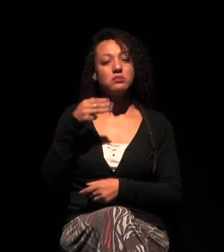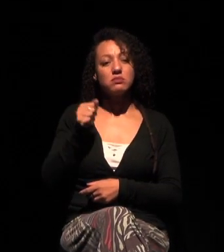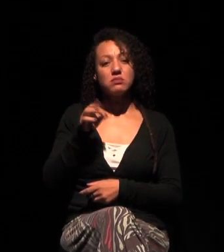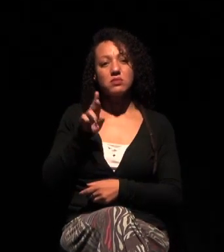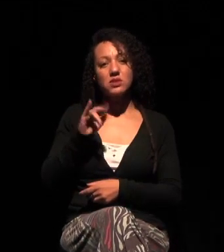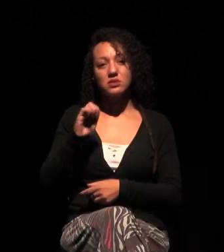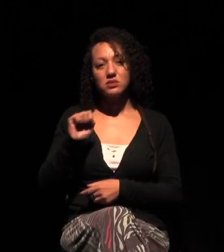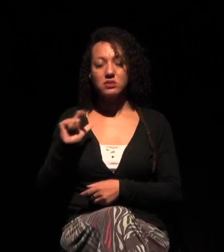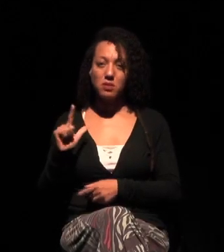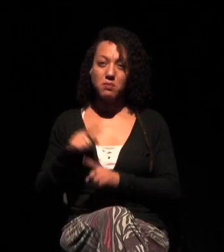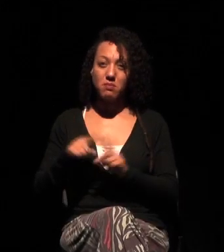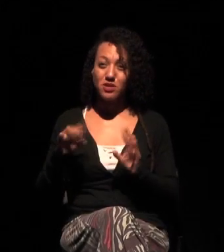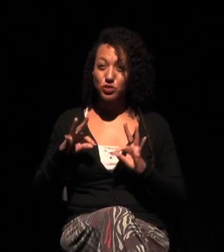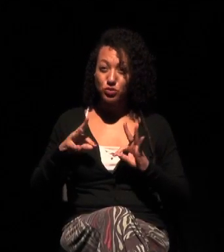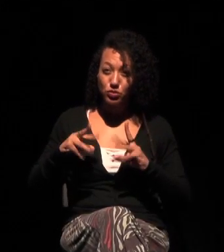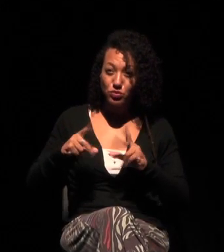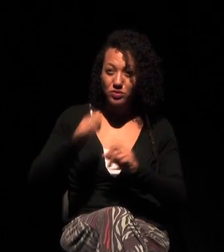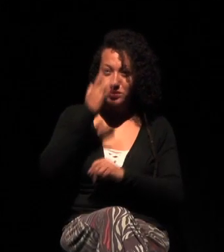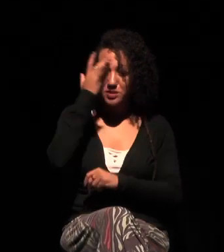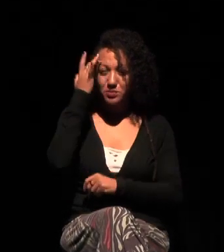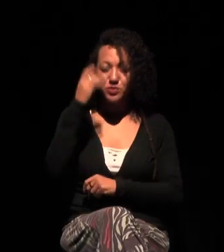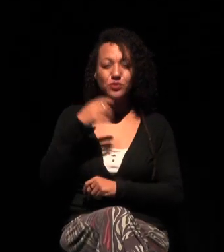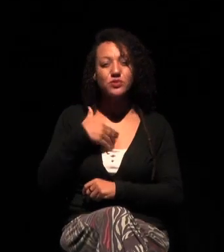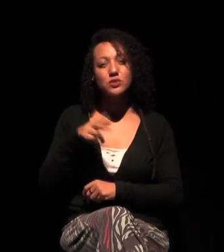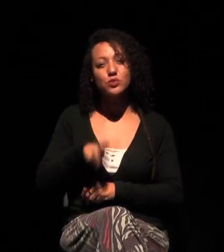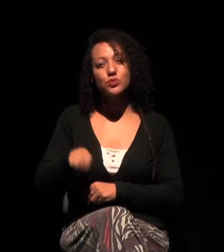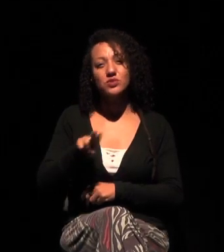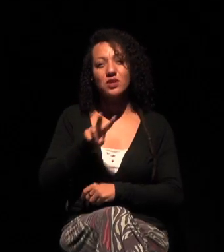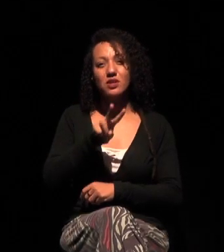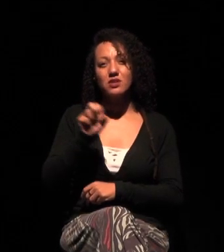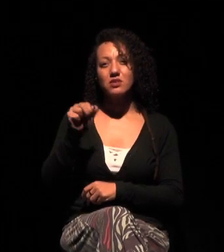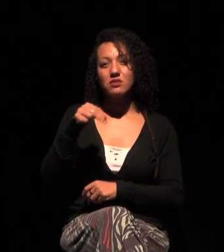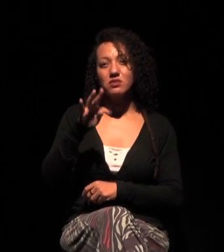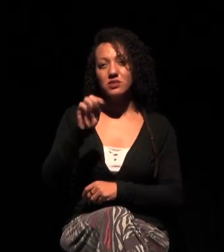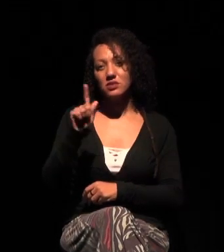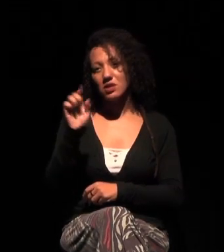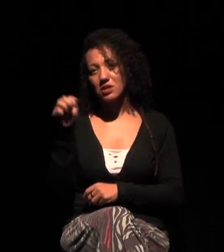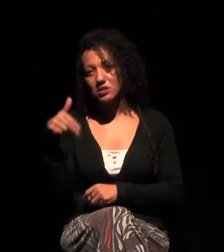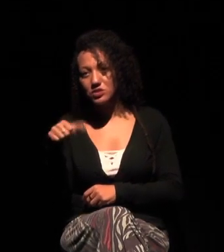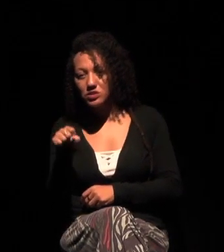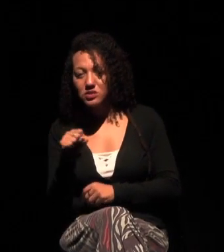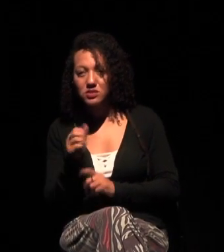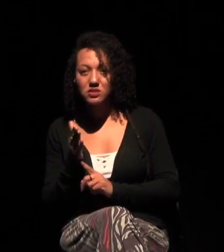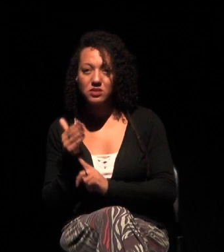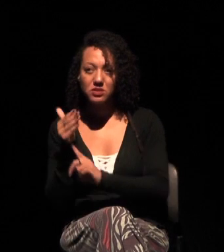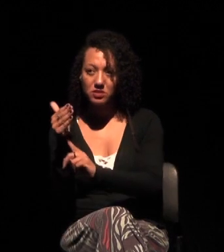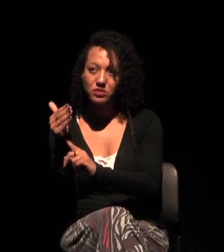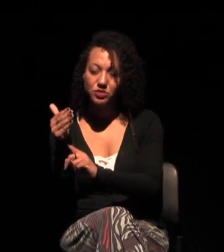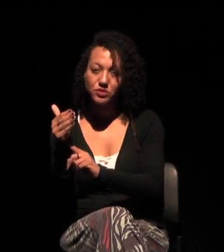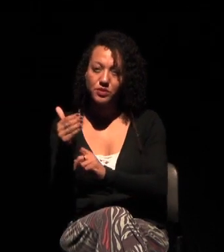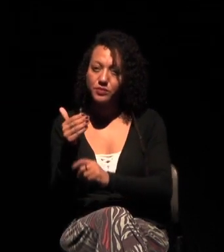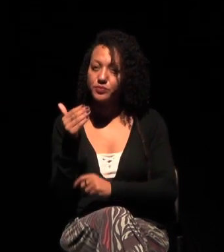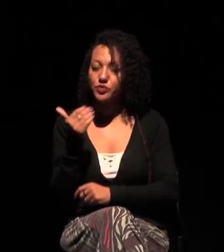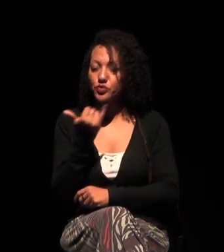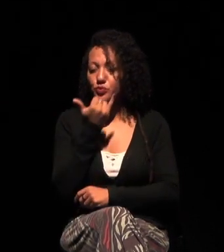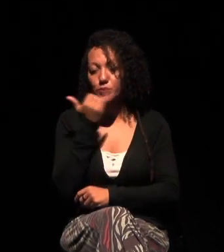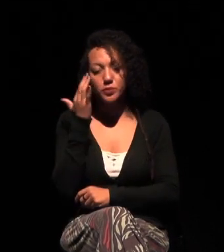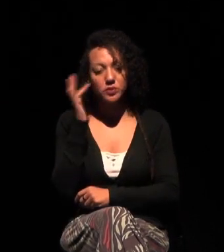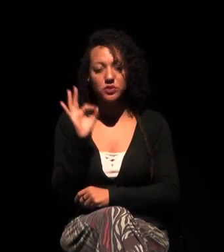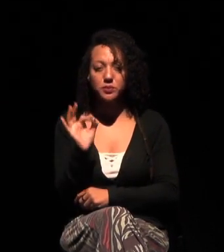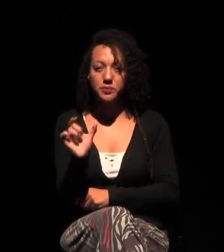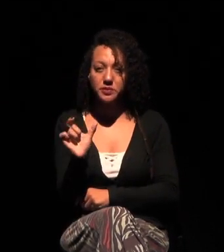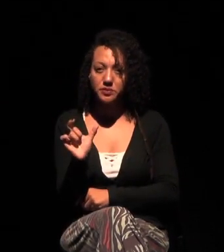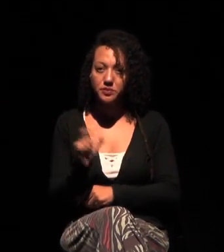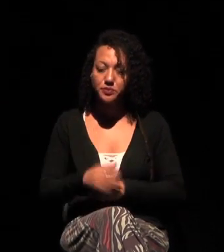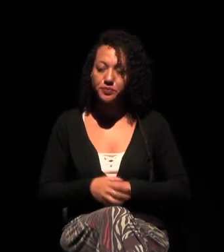usufruímos das vantagens de uma tecnologia que é mecânica claro é que nos